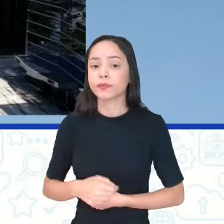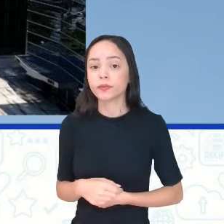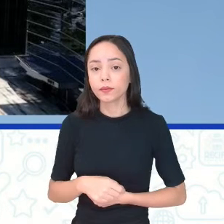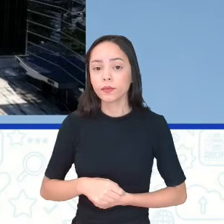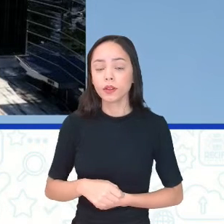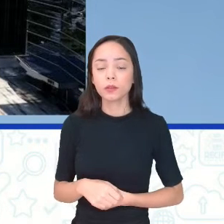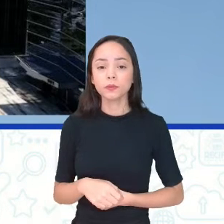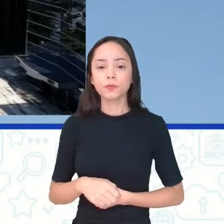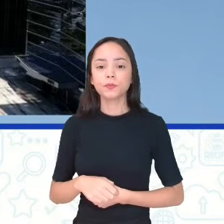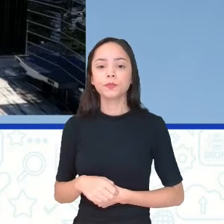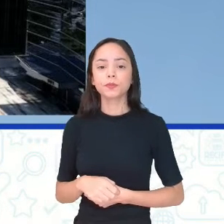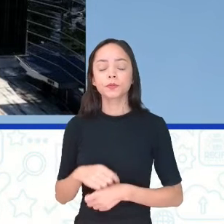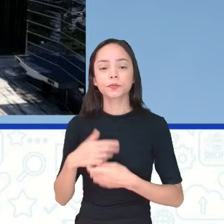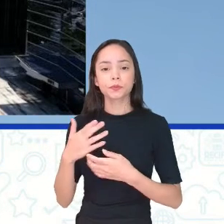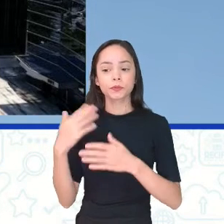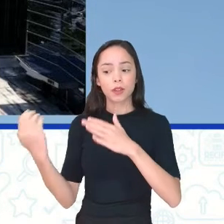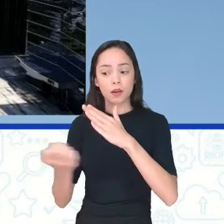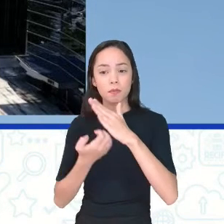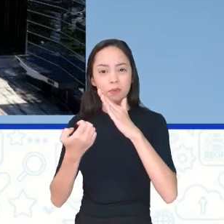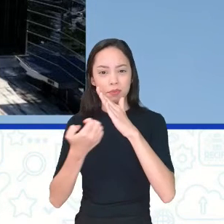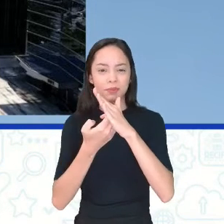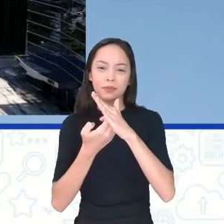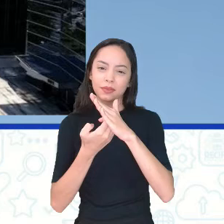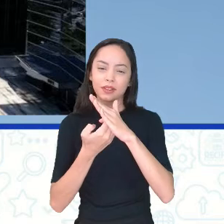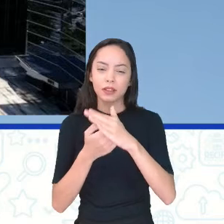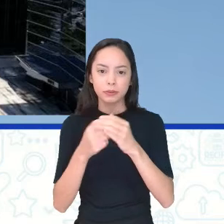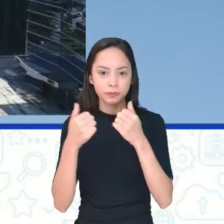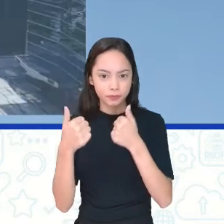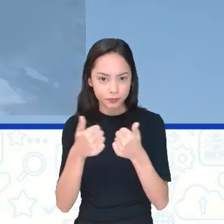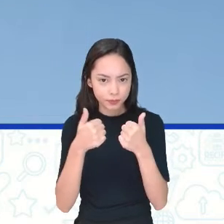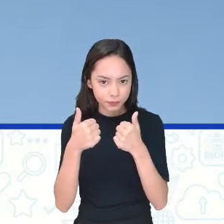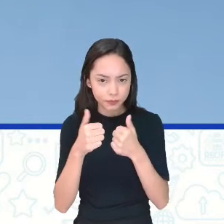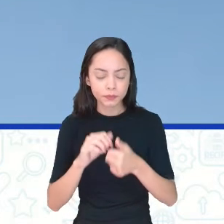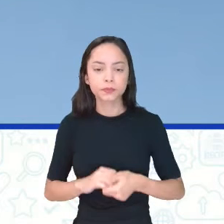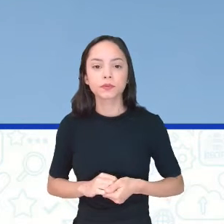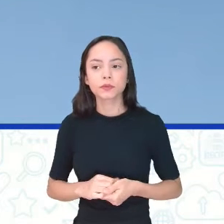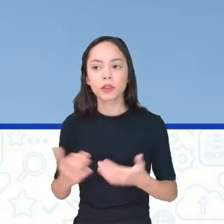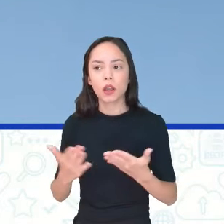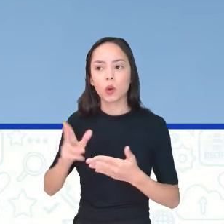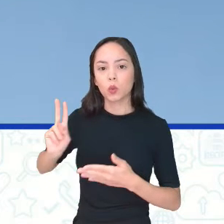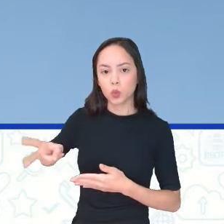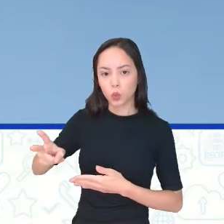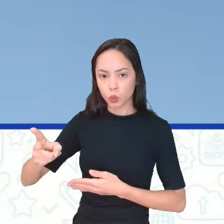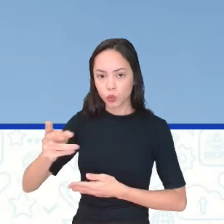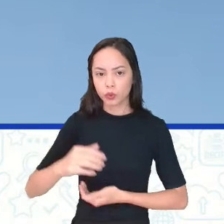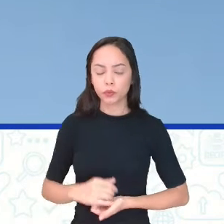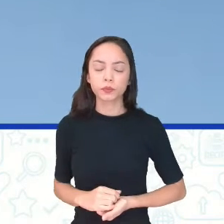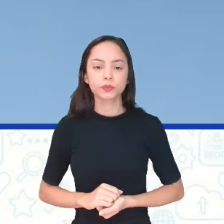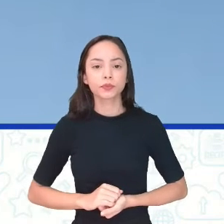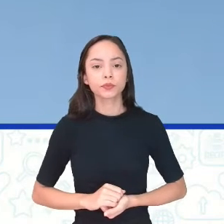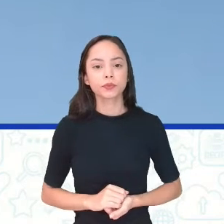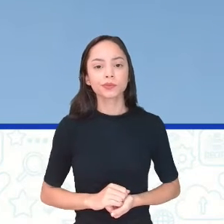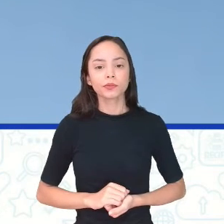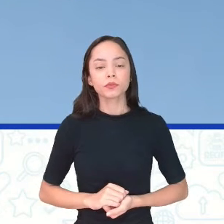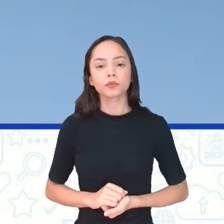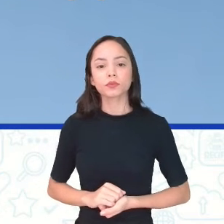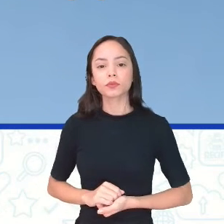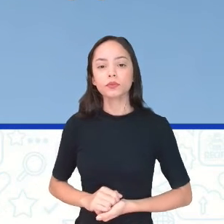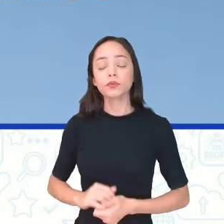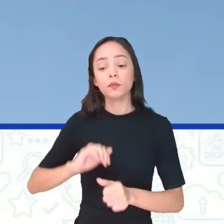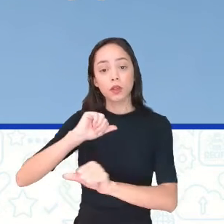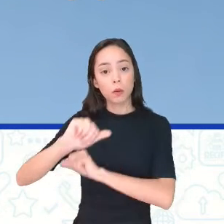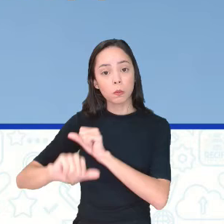Então, empresarial, digamos assim. Beleza? Vamos continuar. Ó, essa alteração